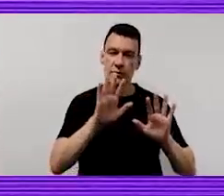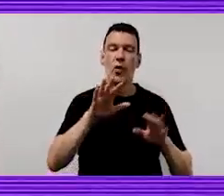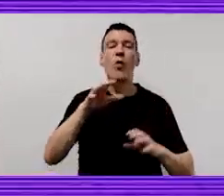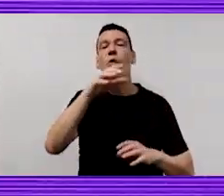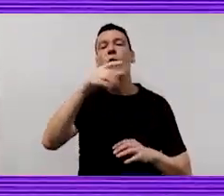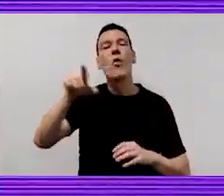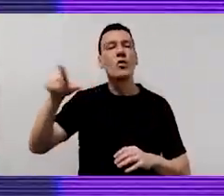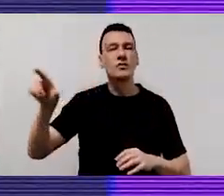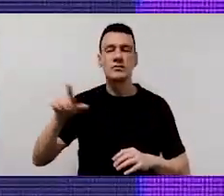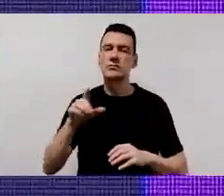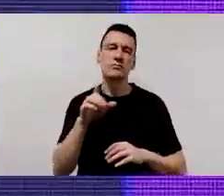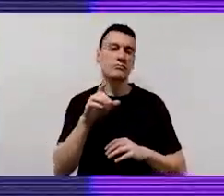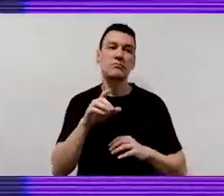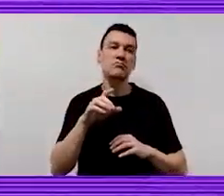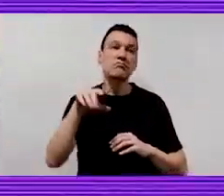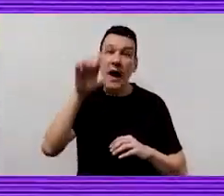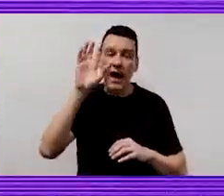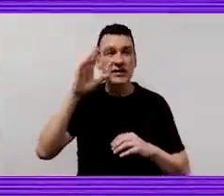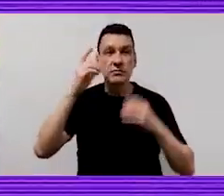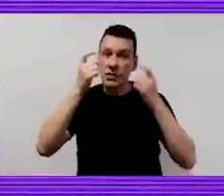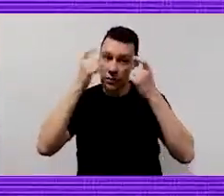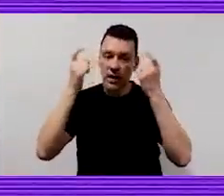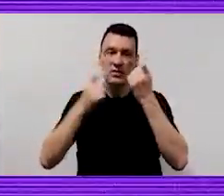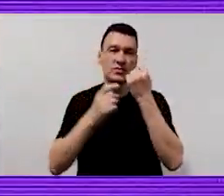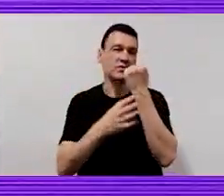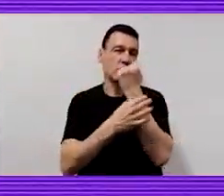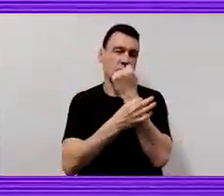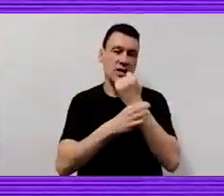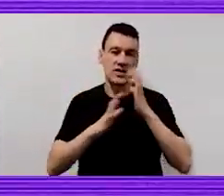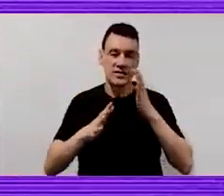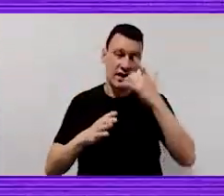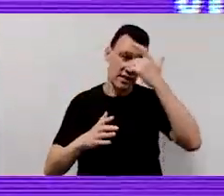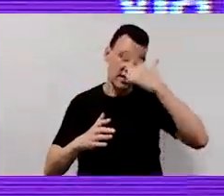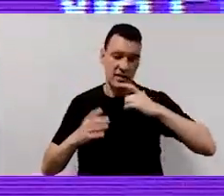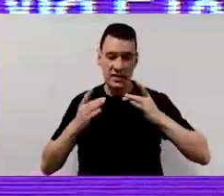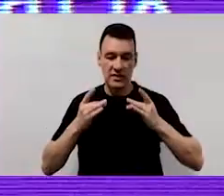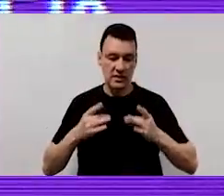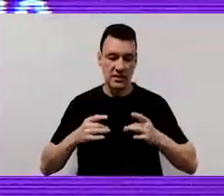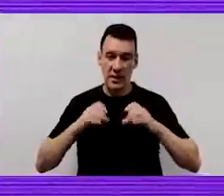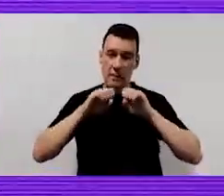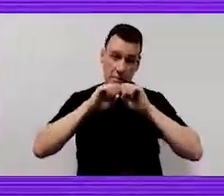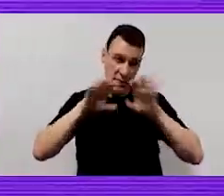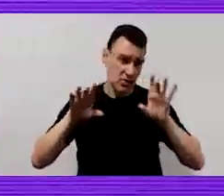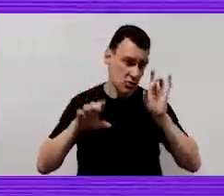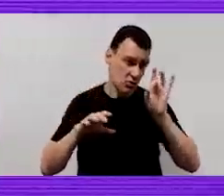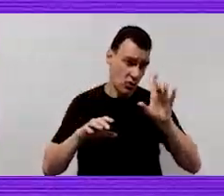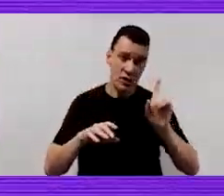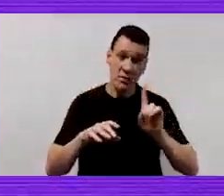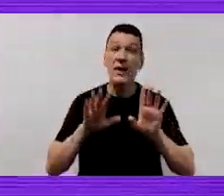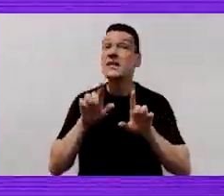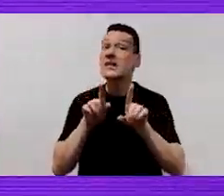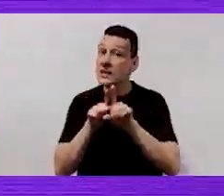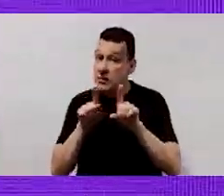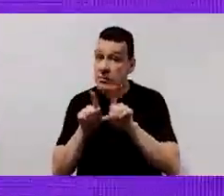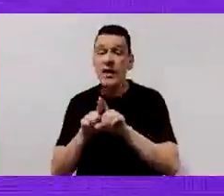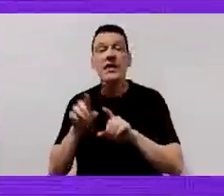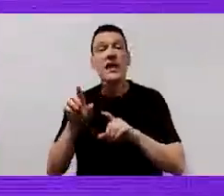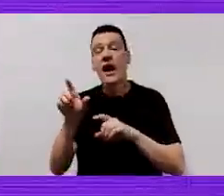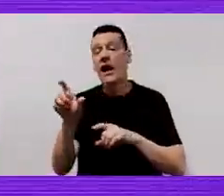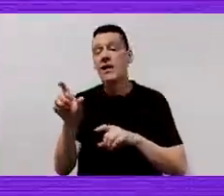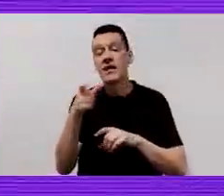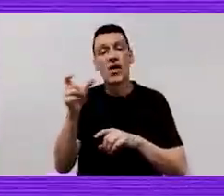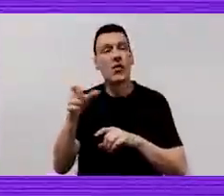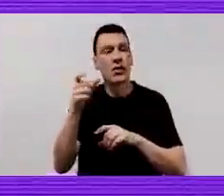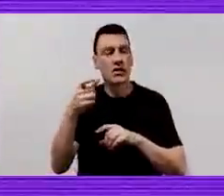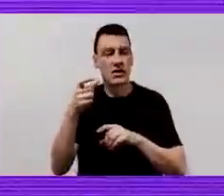só de fraude, ter dados vazados, privacidade, mas também uso do cartão não autorizado, então roubo de dados de